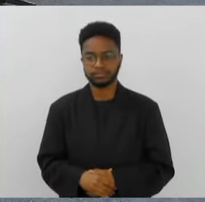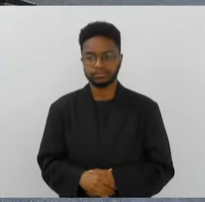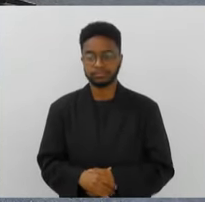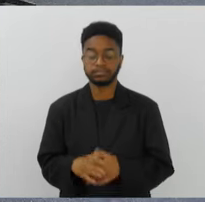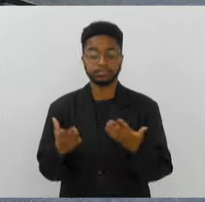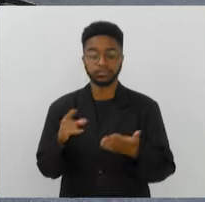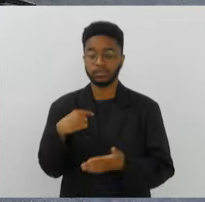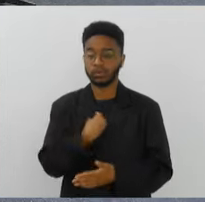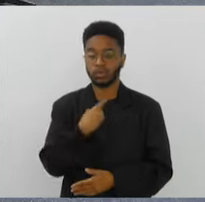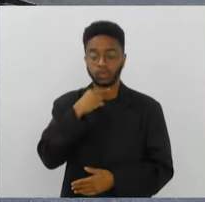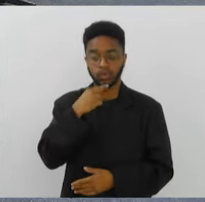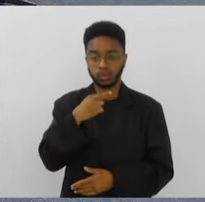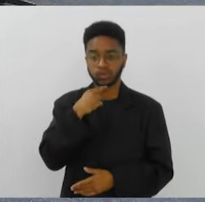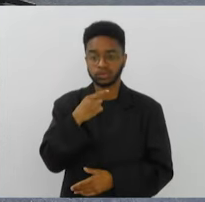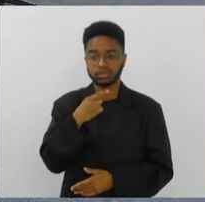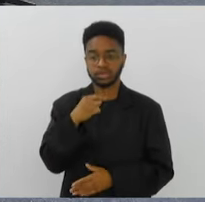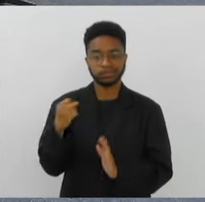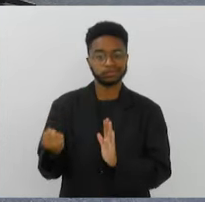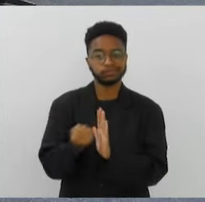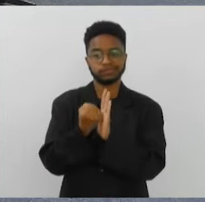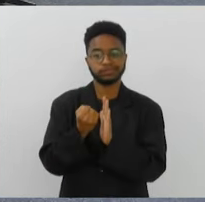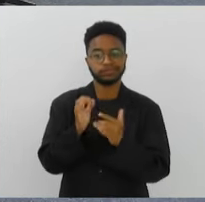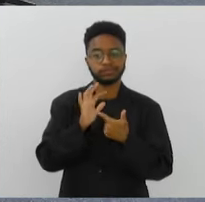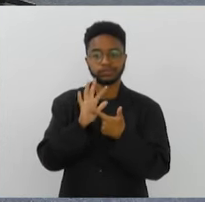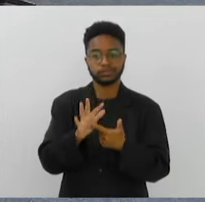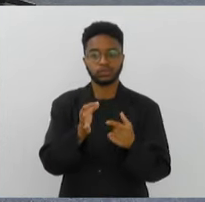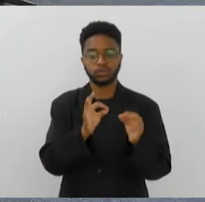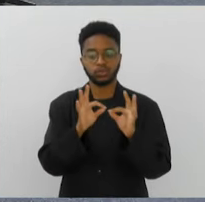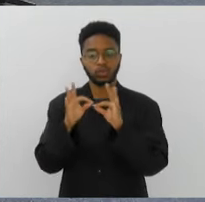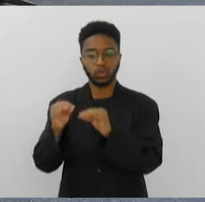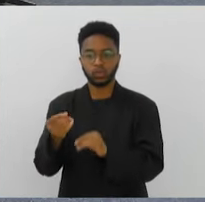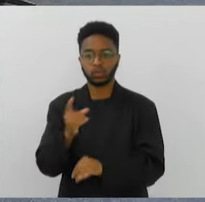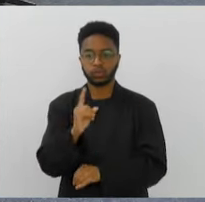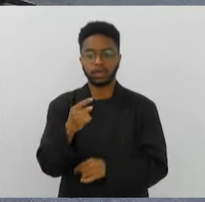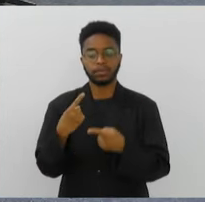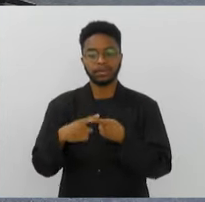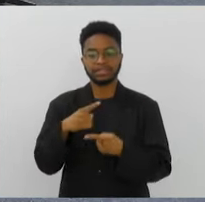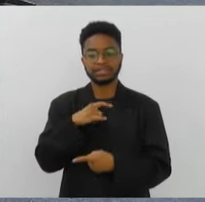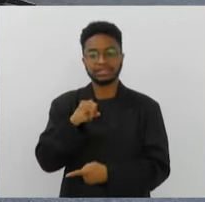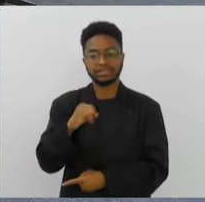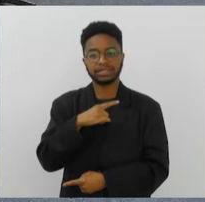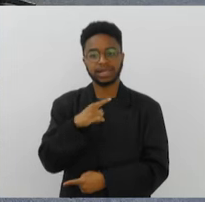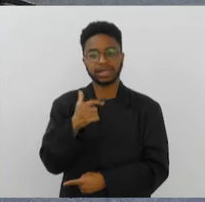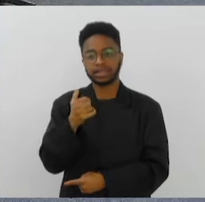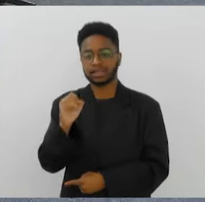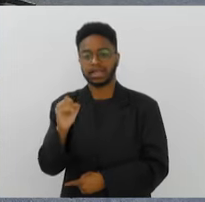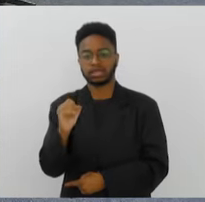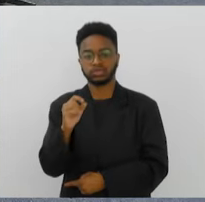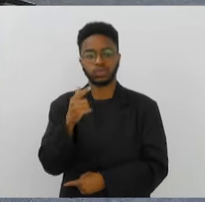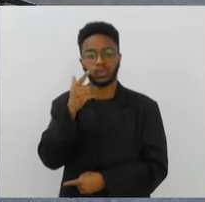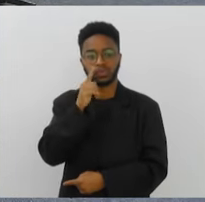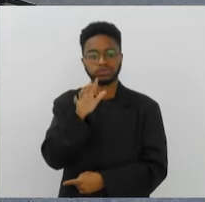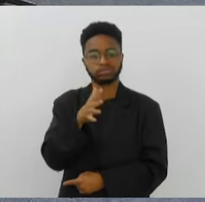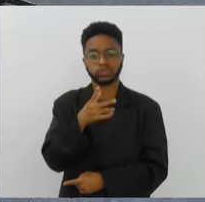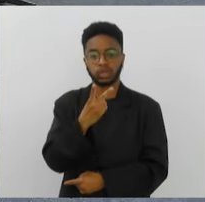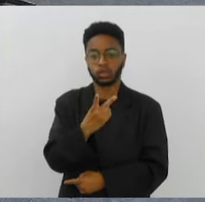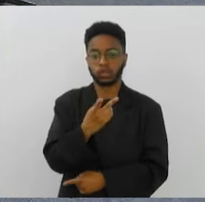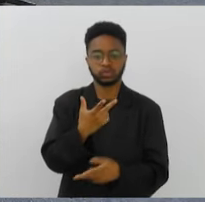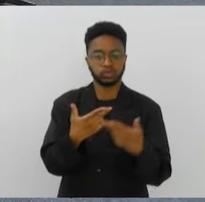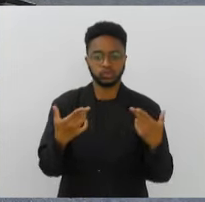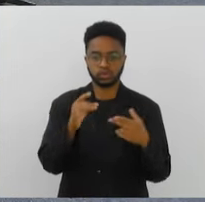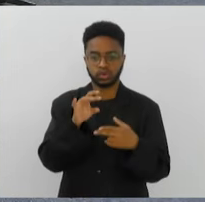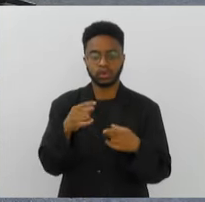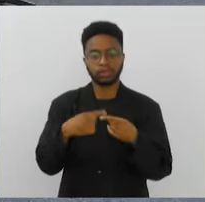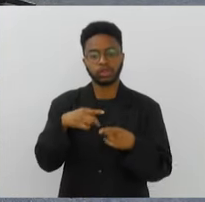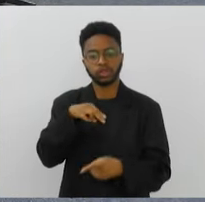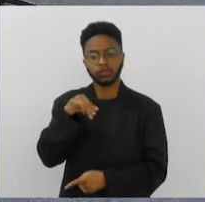não consegue deixar todos os legados que a gente sempre desejou deixar. Se dos 10, você consegue uma ou duas coisas. Essa vergonha que é Nova